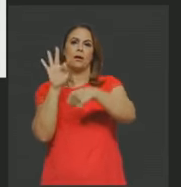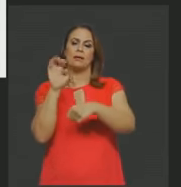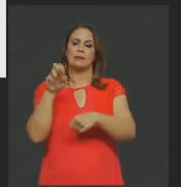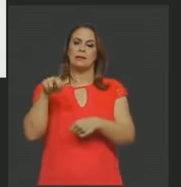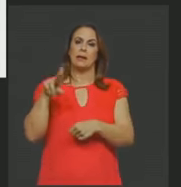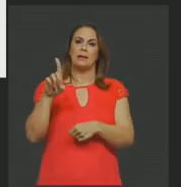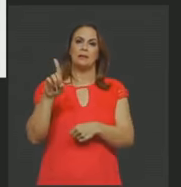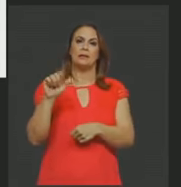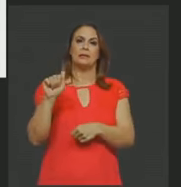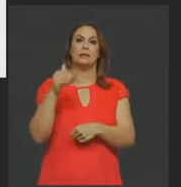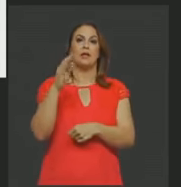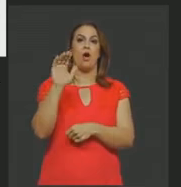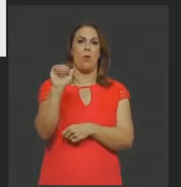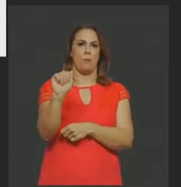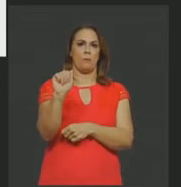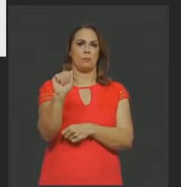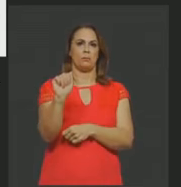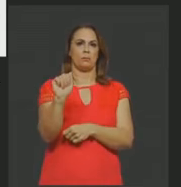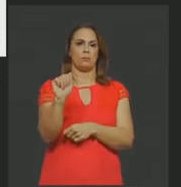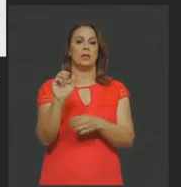Vou mostrar isso com mais detalhes.